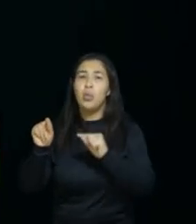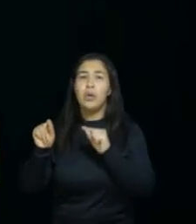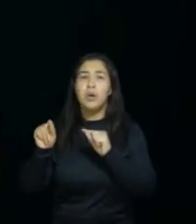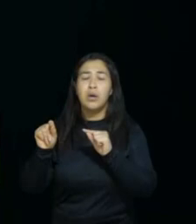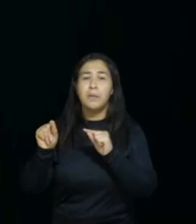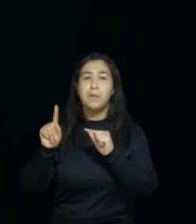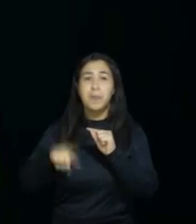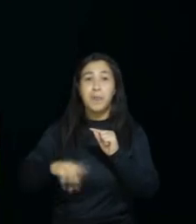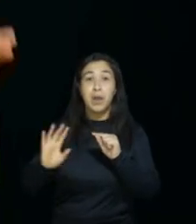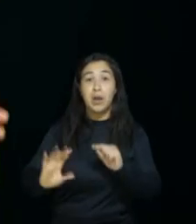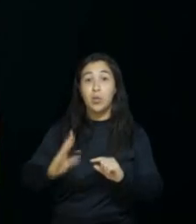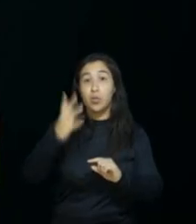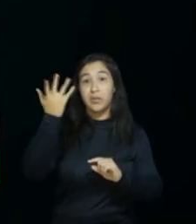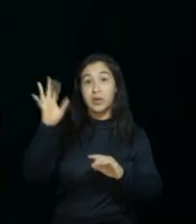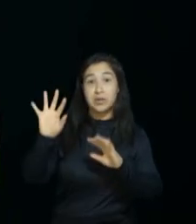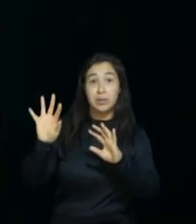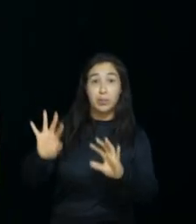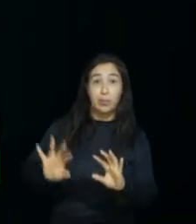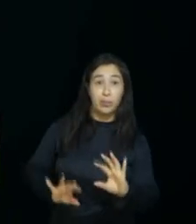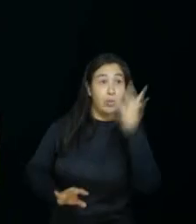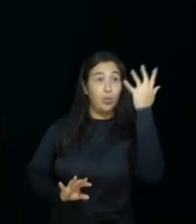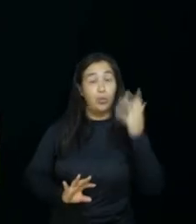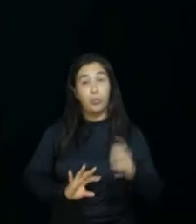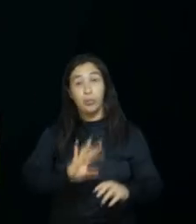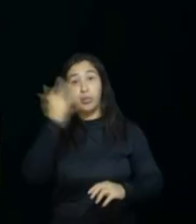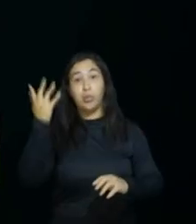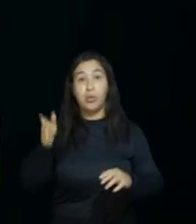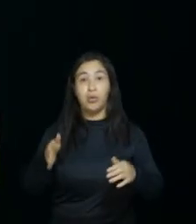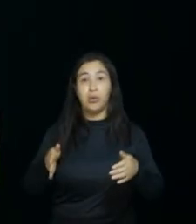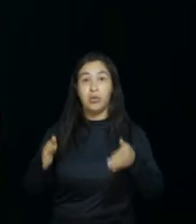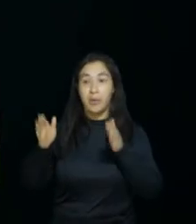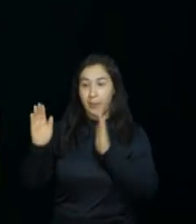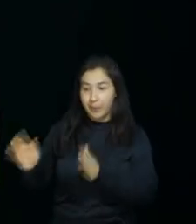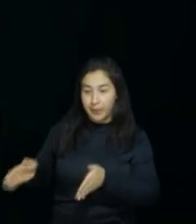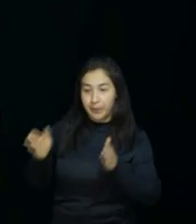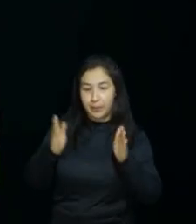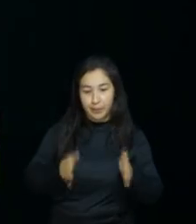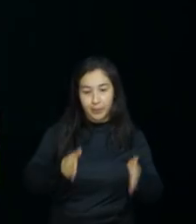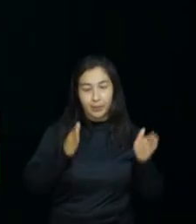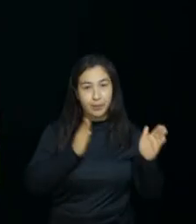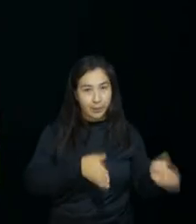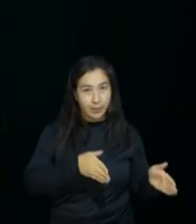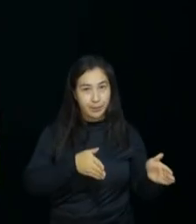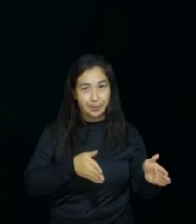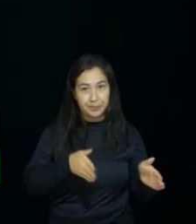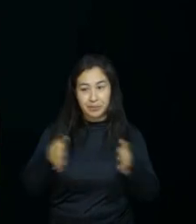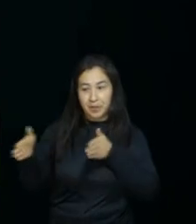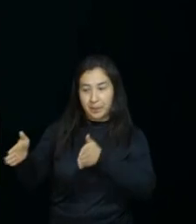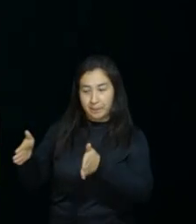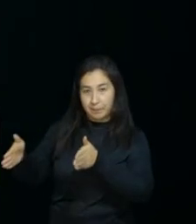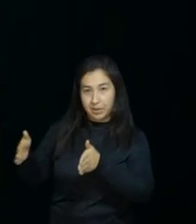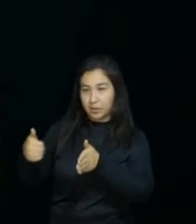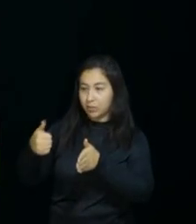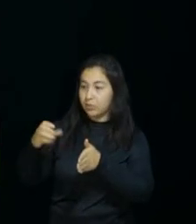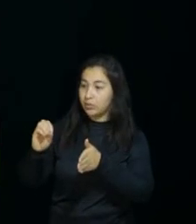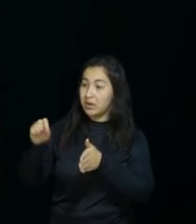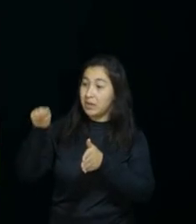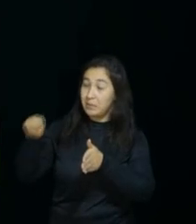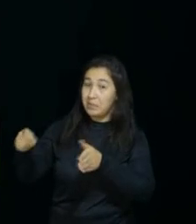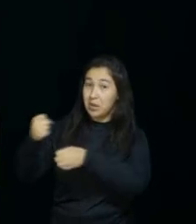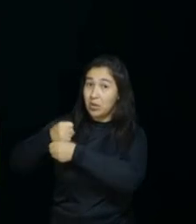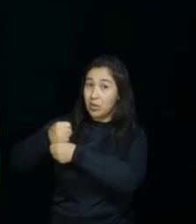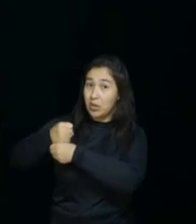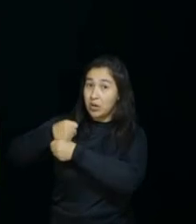ocorrem, principalmente fenômenos climáticos, que ocorrem a cada 10 mil anos. E todos os cálculos de